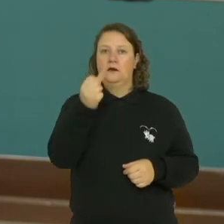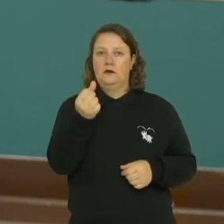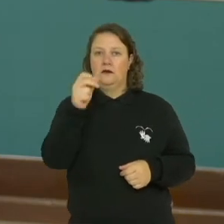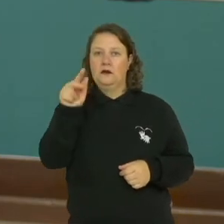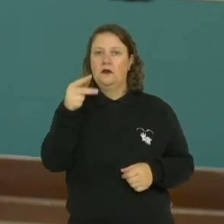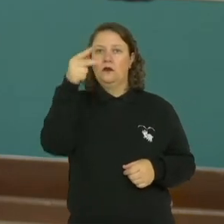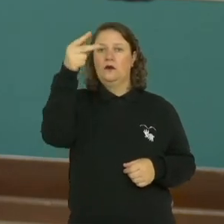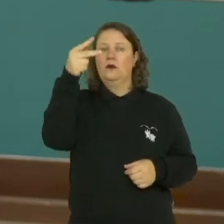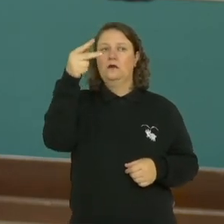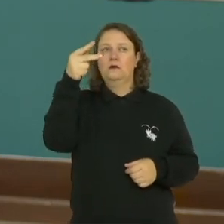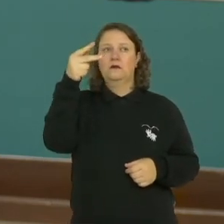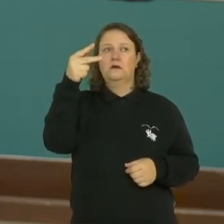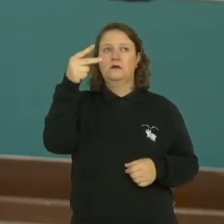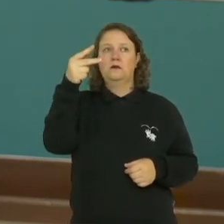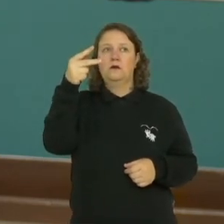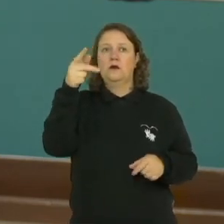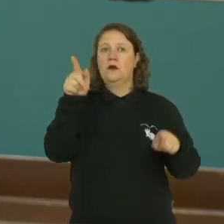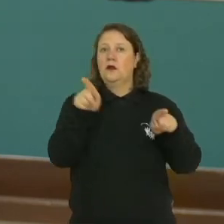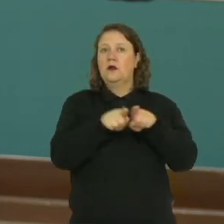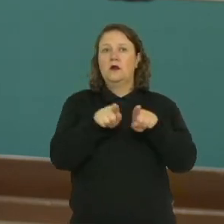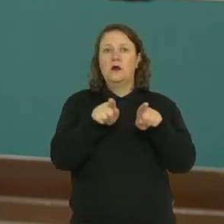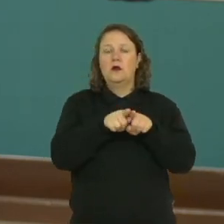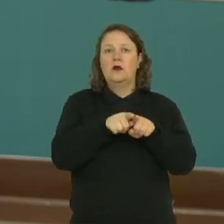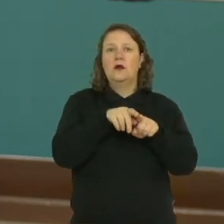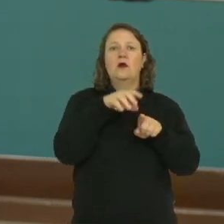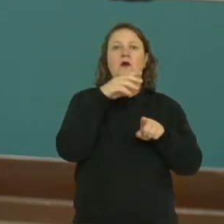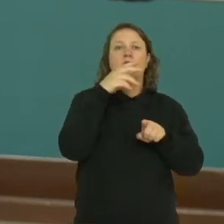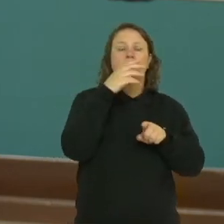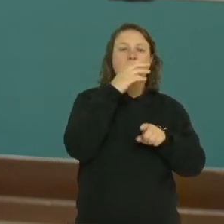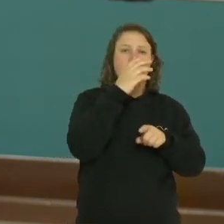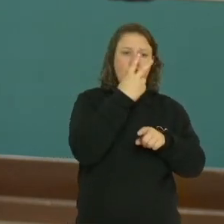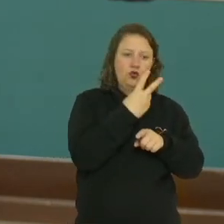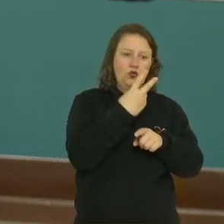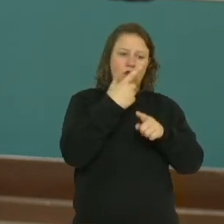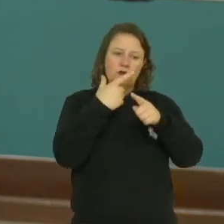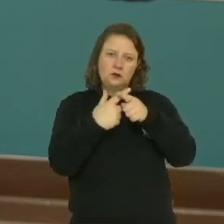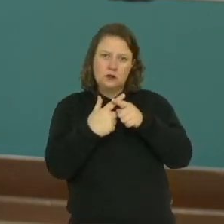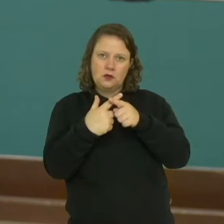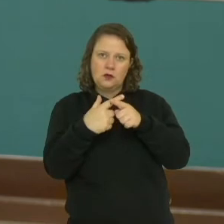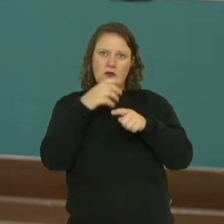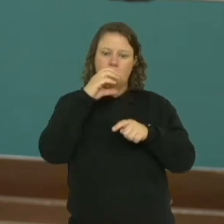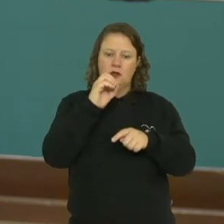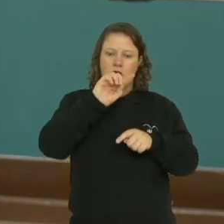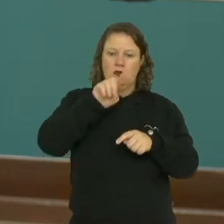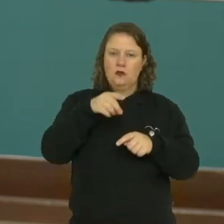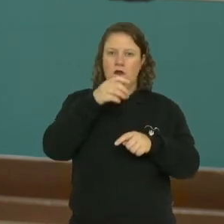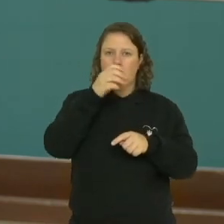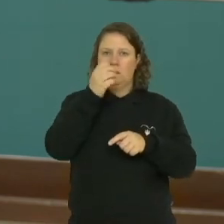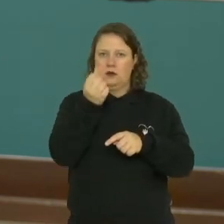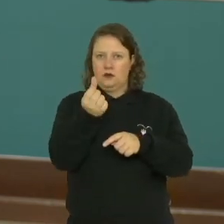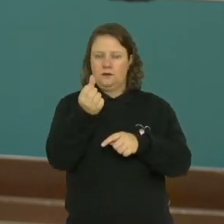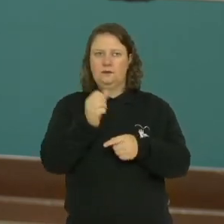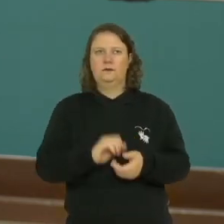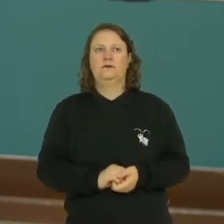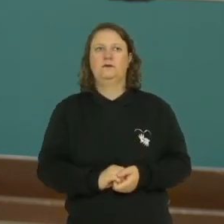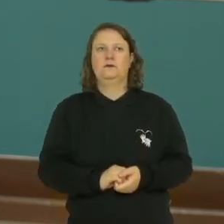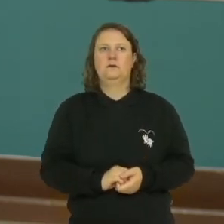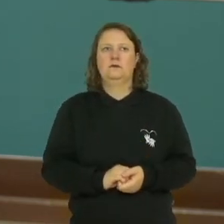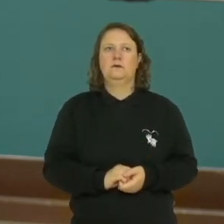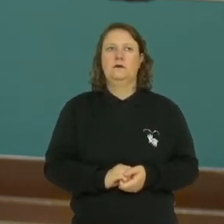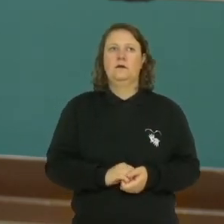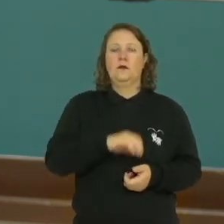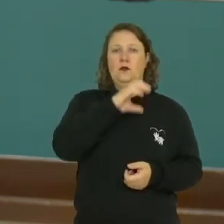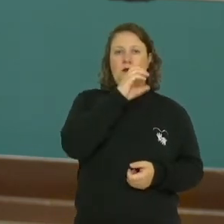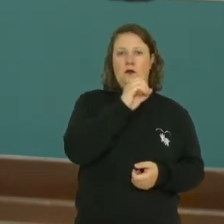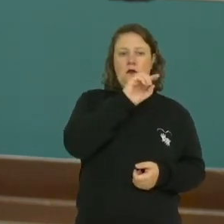mesma coisa que a gente repetir o 0,6 por 2 vezes e efetuar a multiplicação aqui. Esse